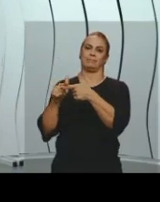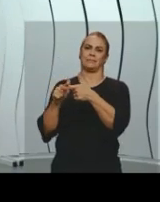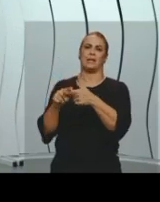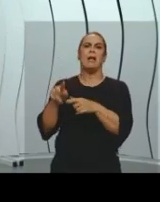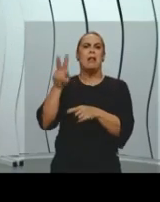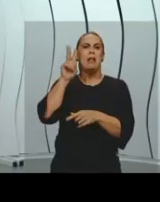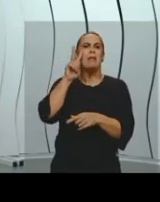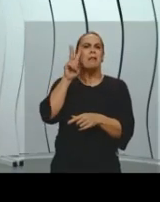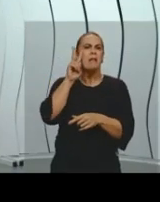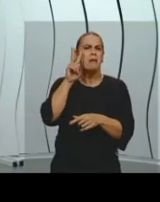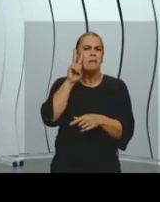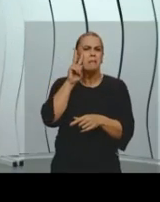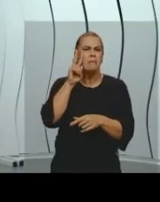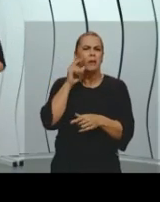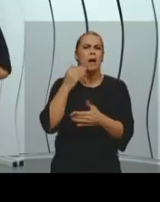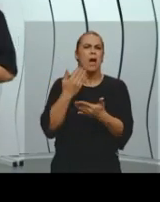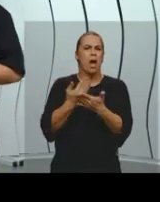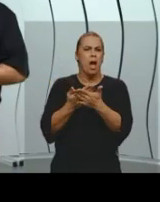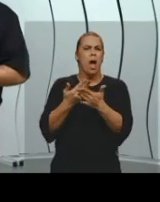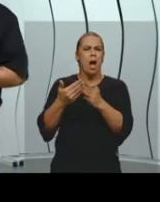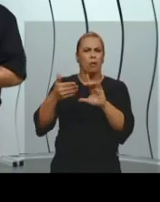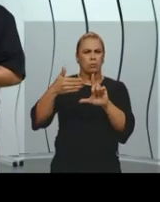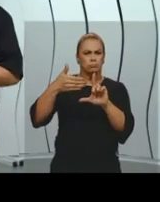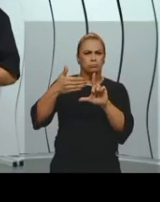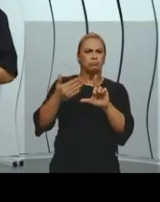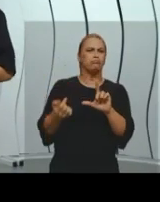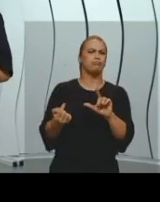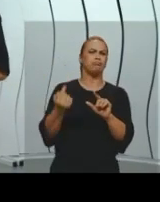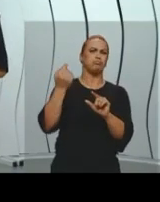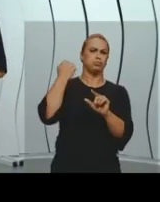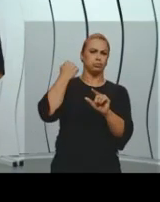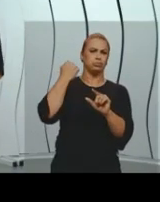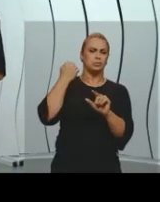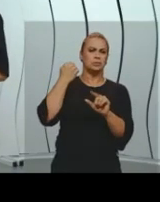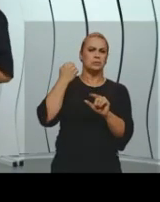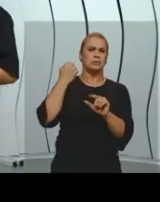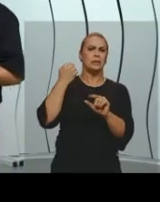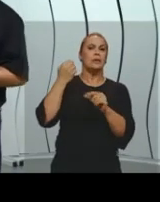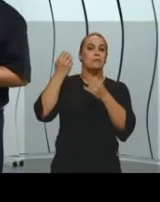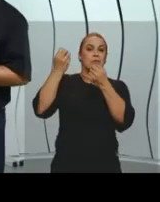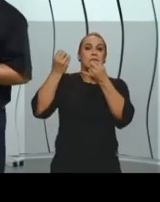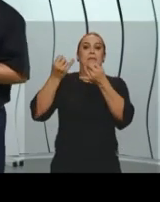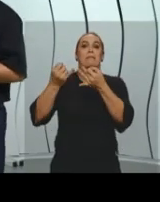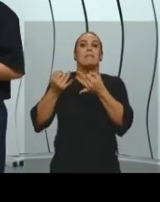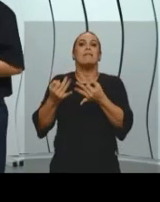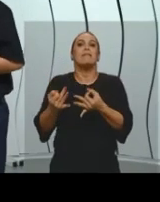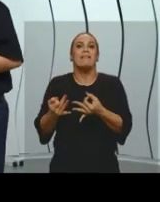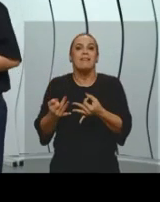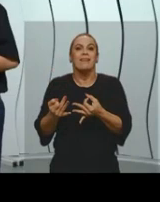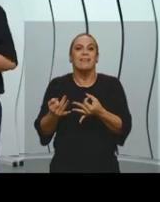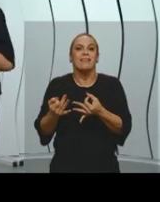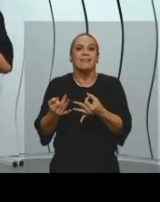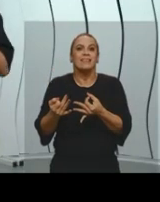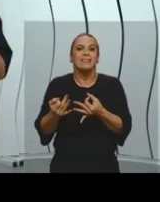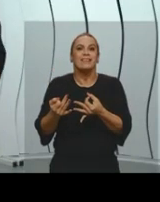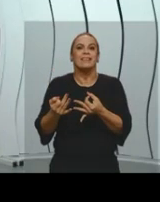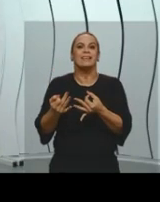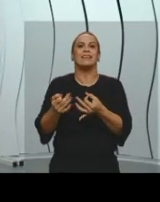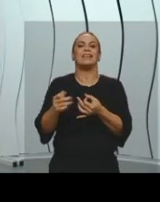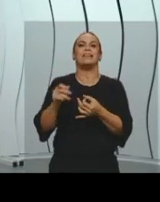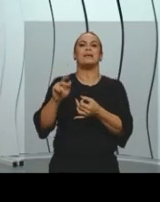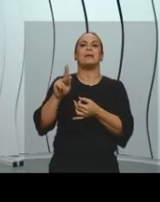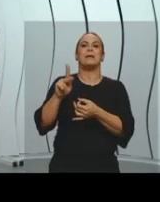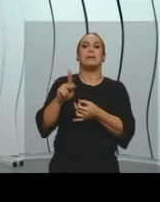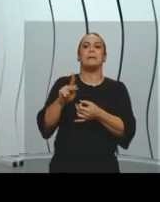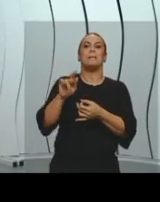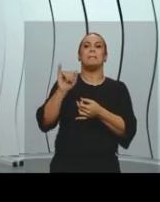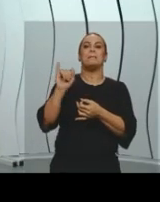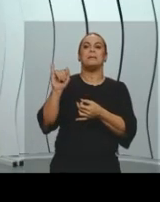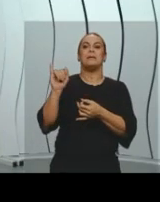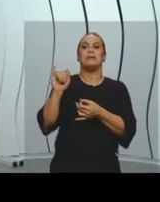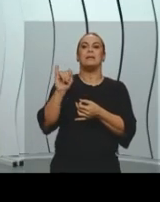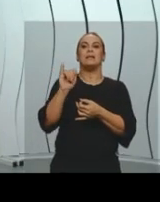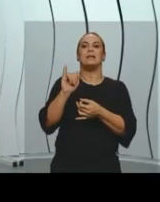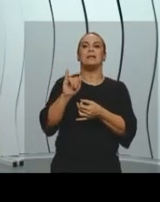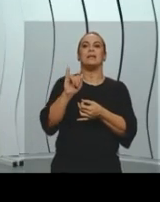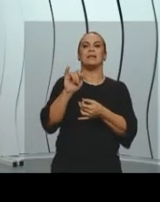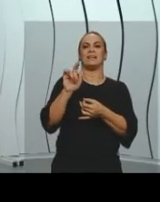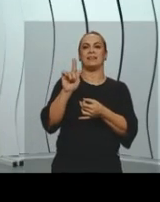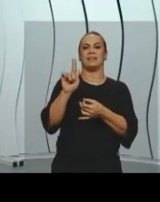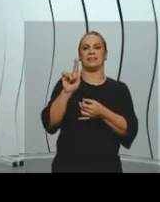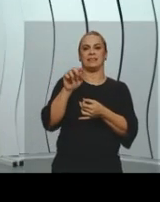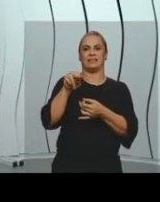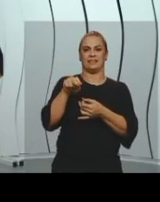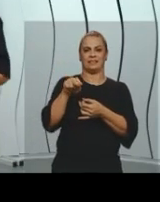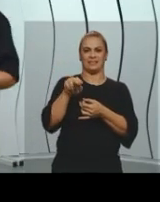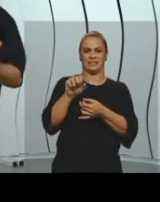anterior, melhor dizendo, dos PIGs, lembram? Pois é, PIGs, tá? Portugal,